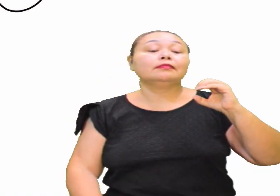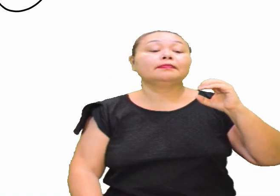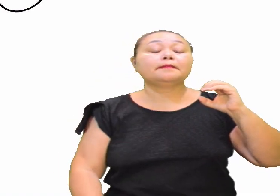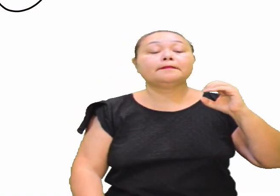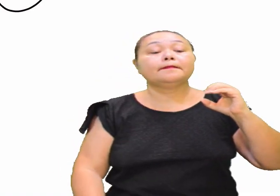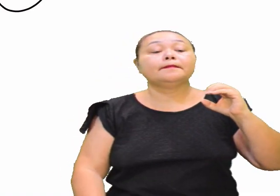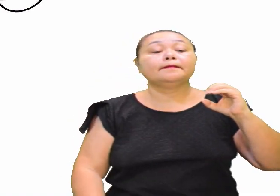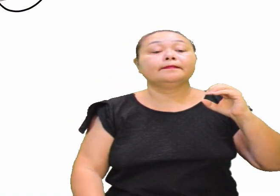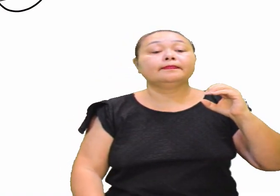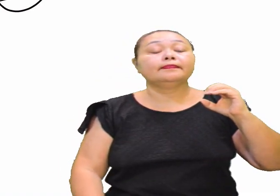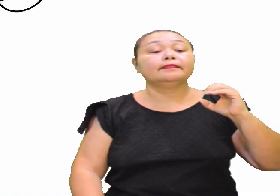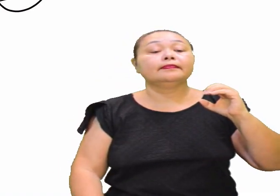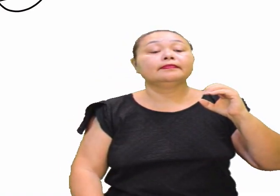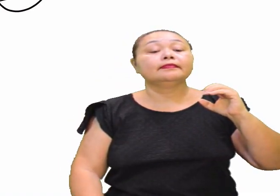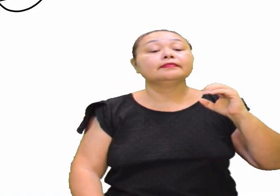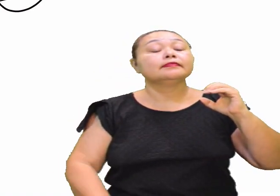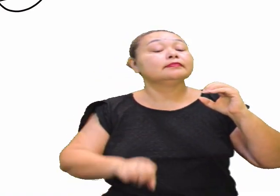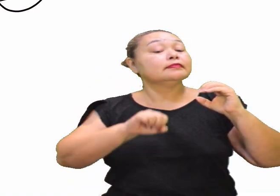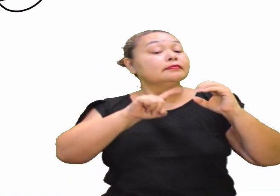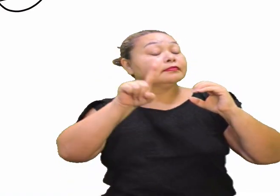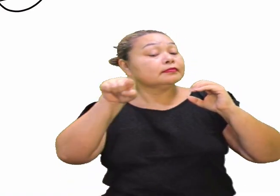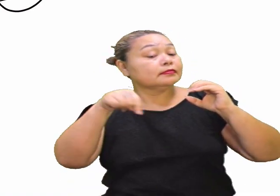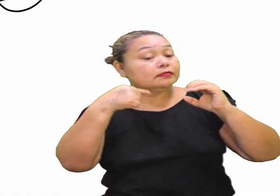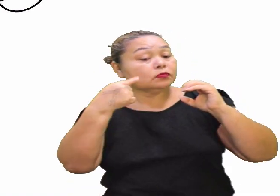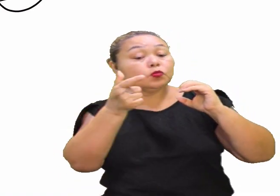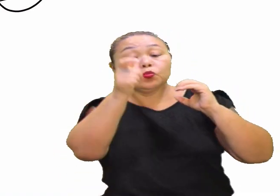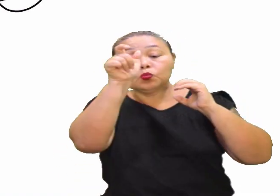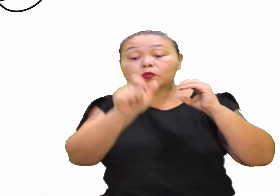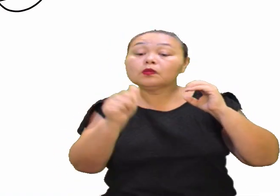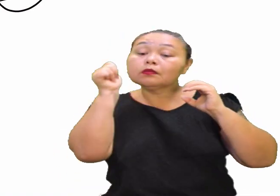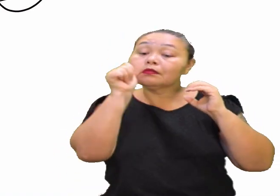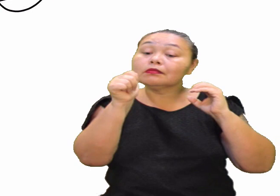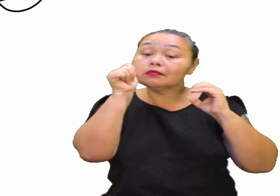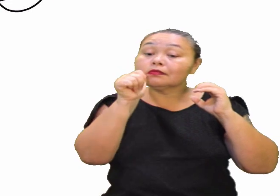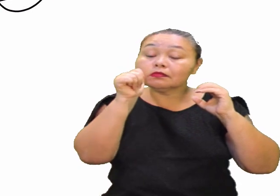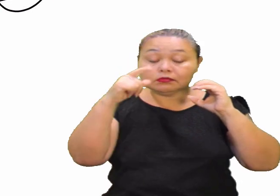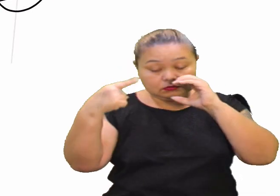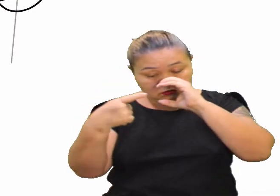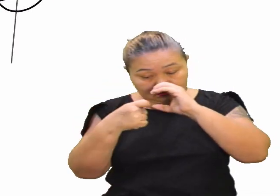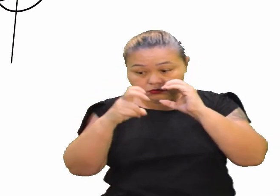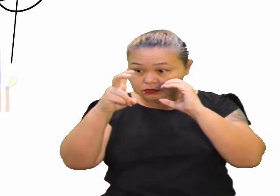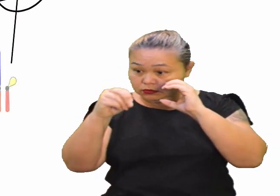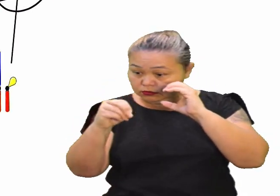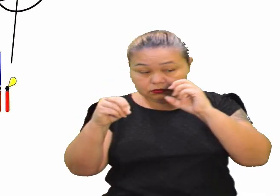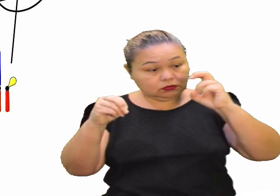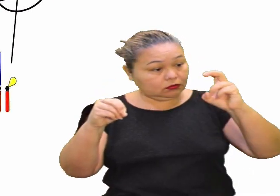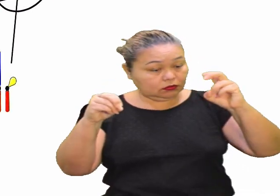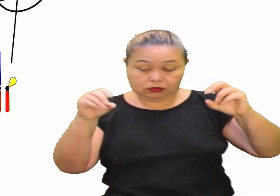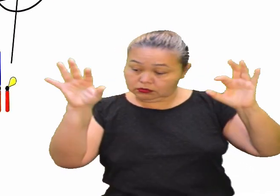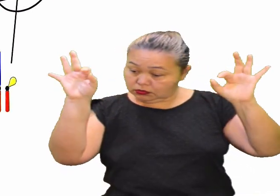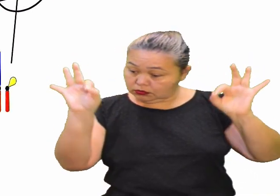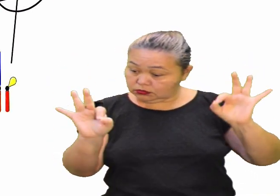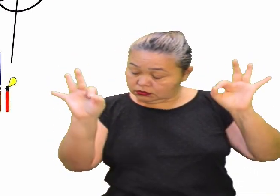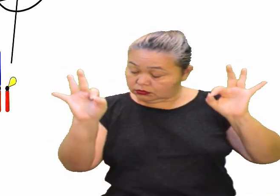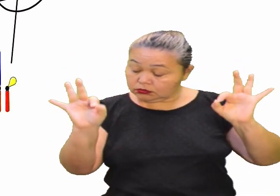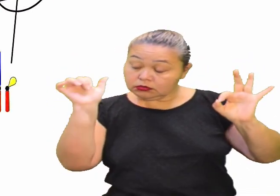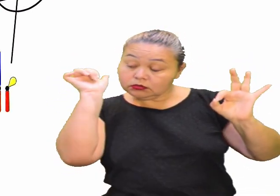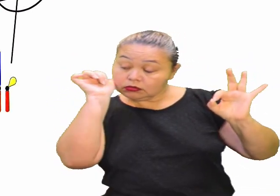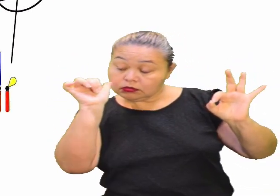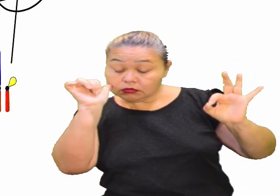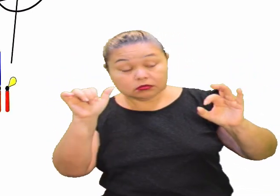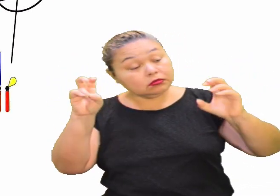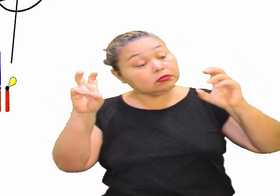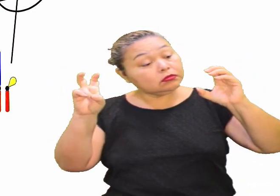2 filhos homens. Qual a probabilidade que uma terceira